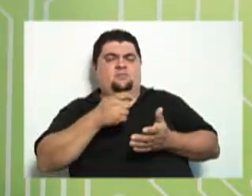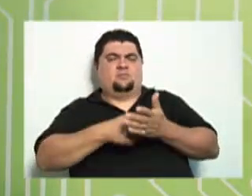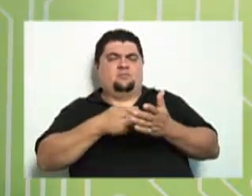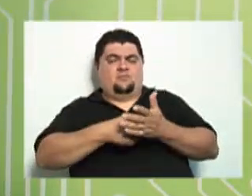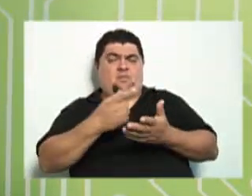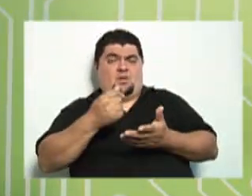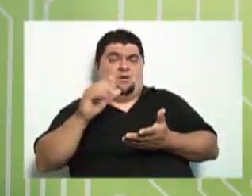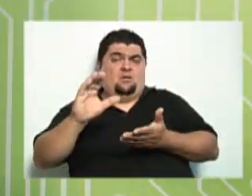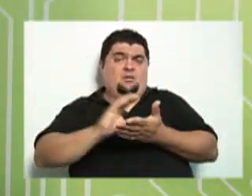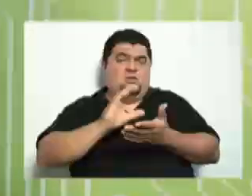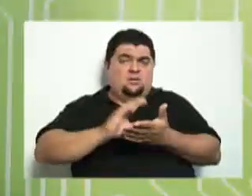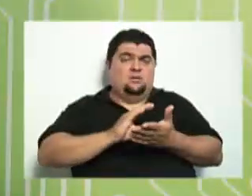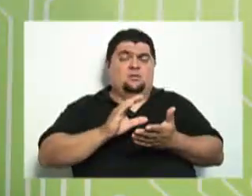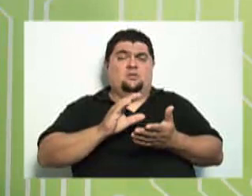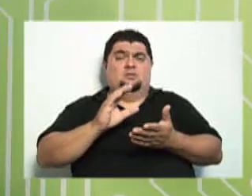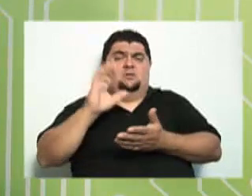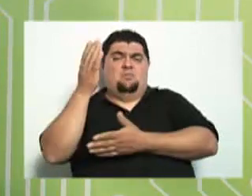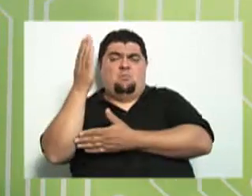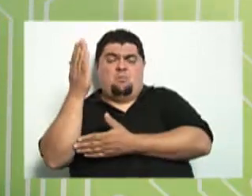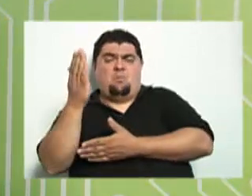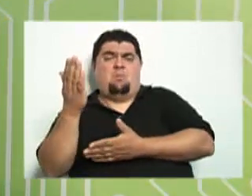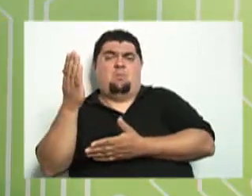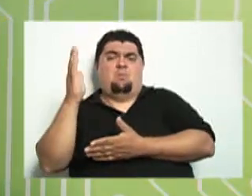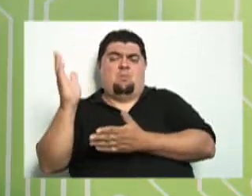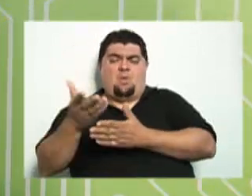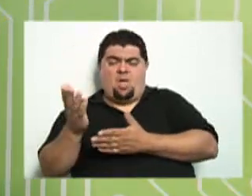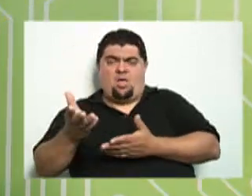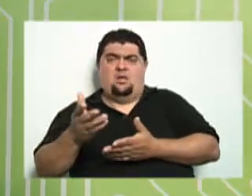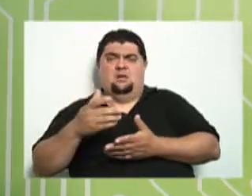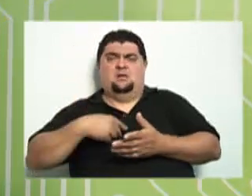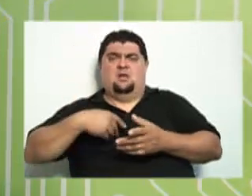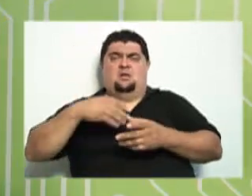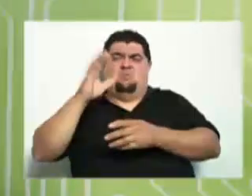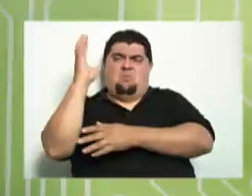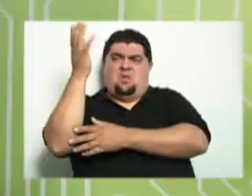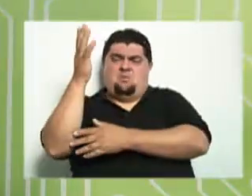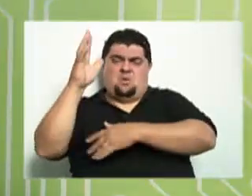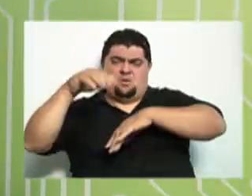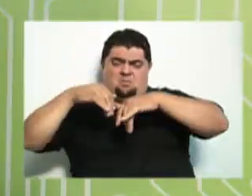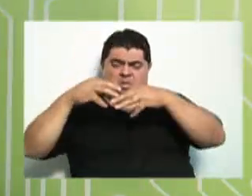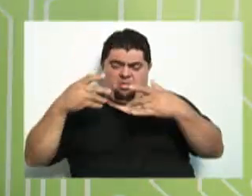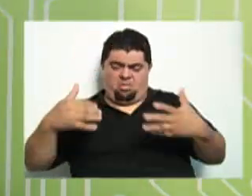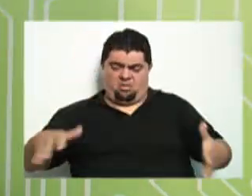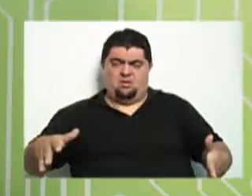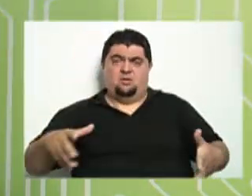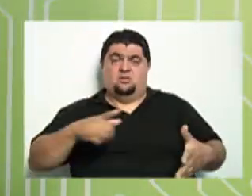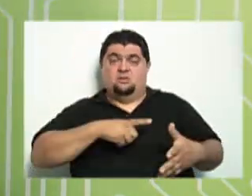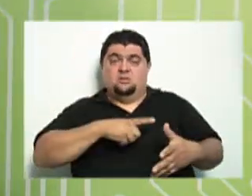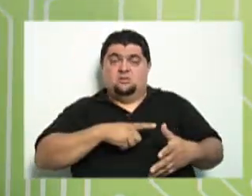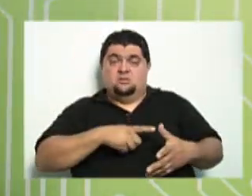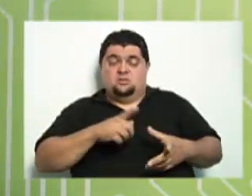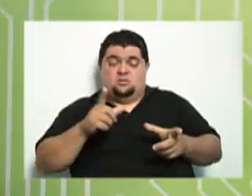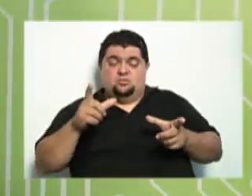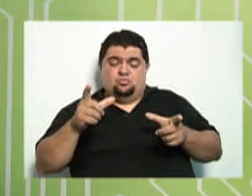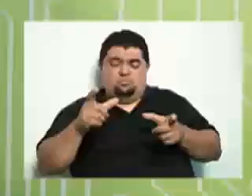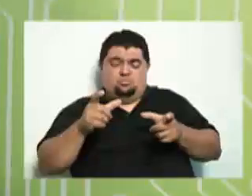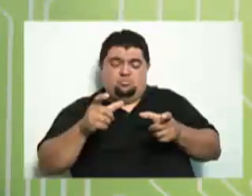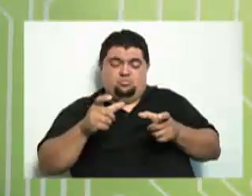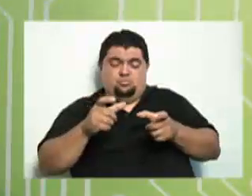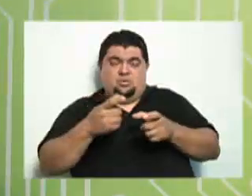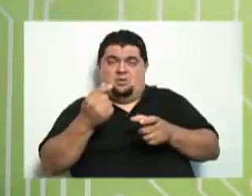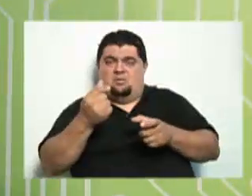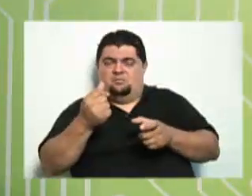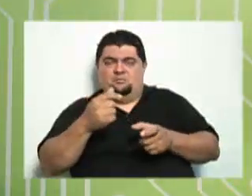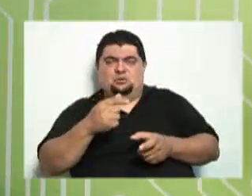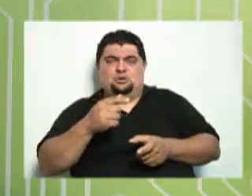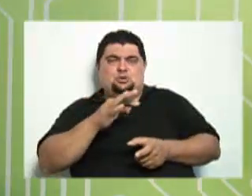que são mais degradadoras no meio ambiente, atividades que destroem mais o meio ambiente, estão se tornando menos lucrativas